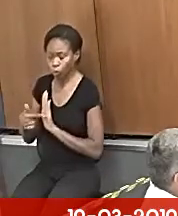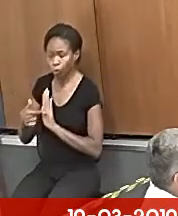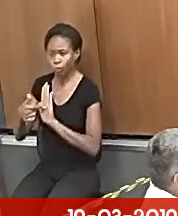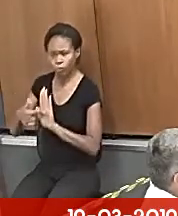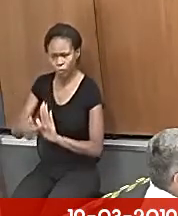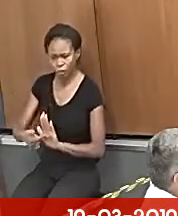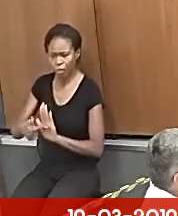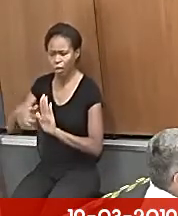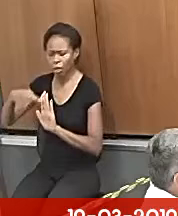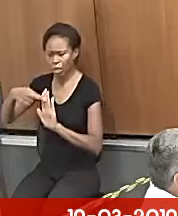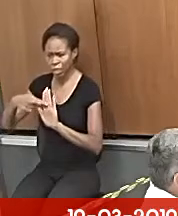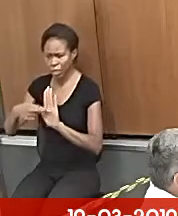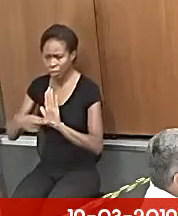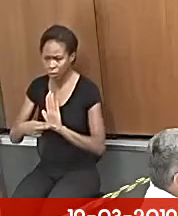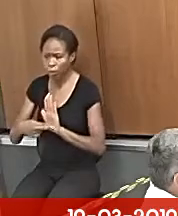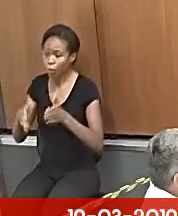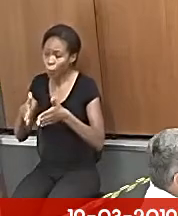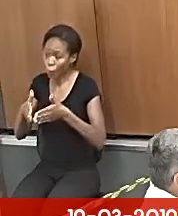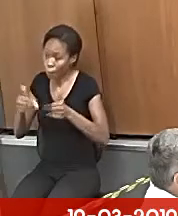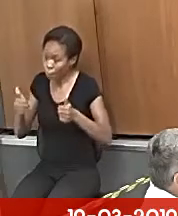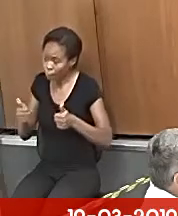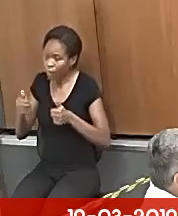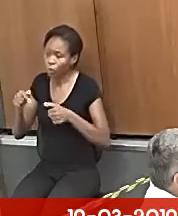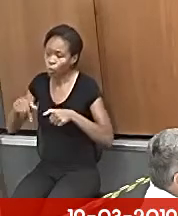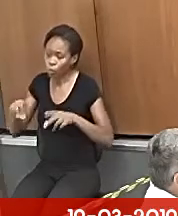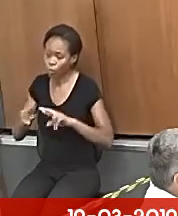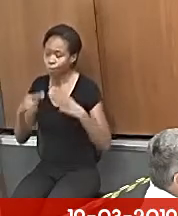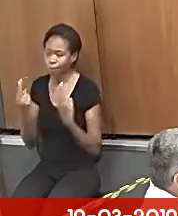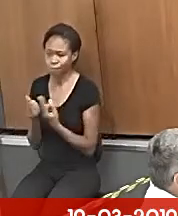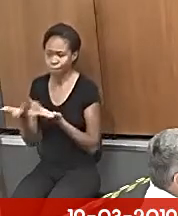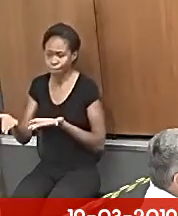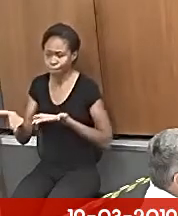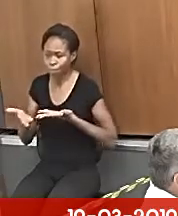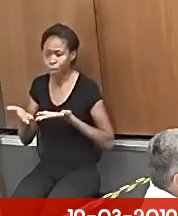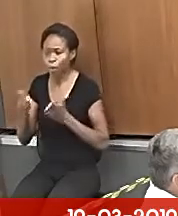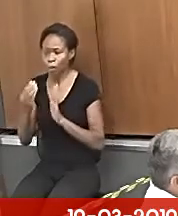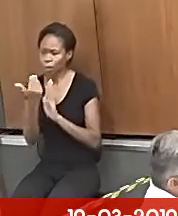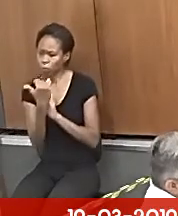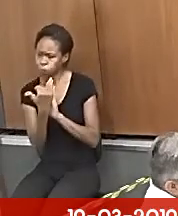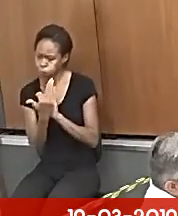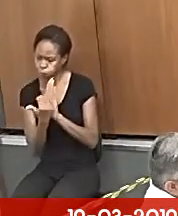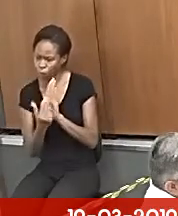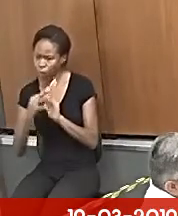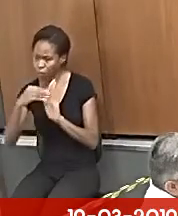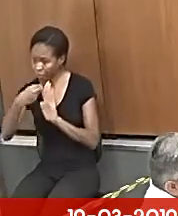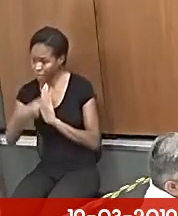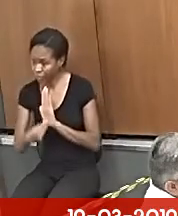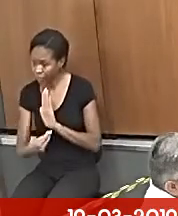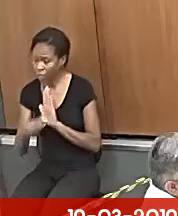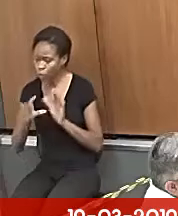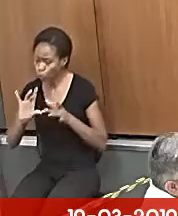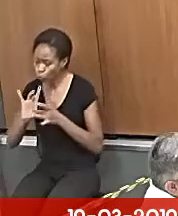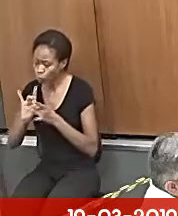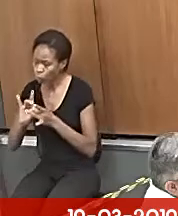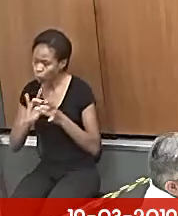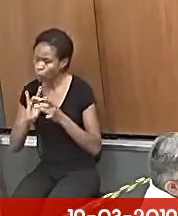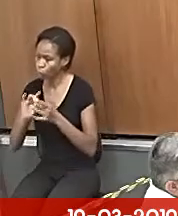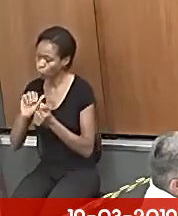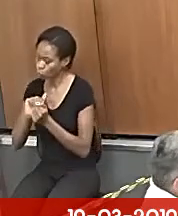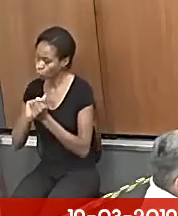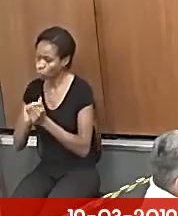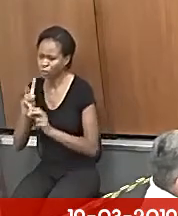para que houvesse essa audiência de convidados para a gente construir o calendários em harmonia como sempre foi feito pelo nosso